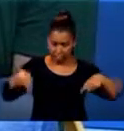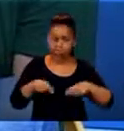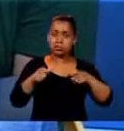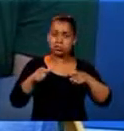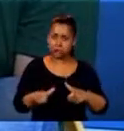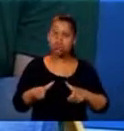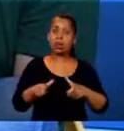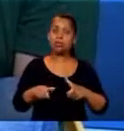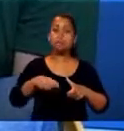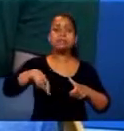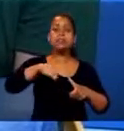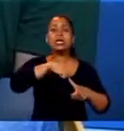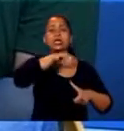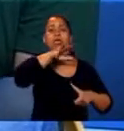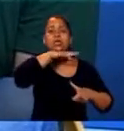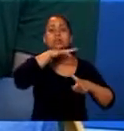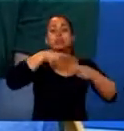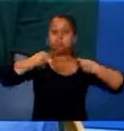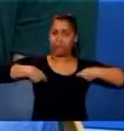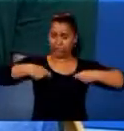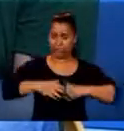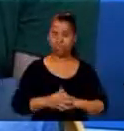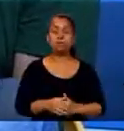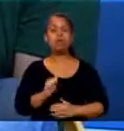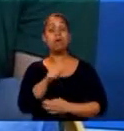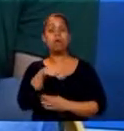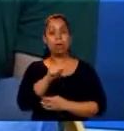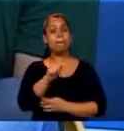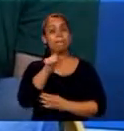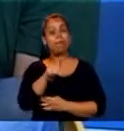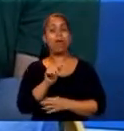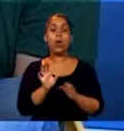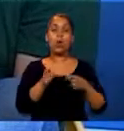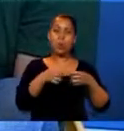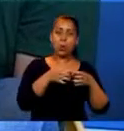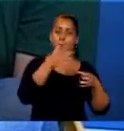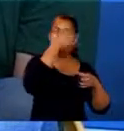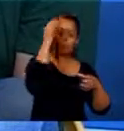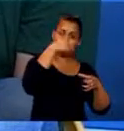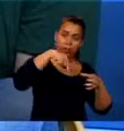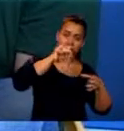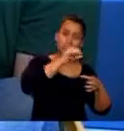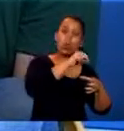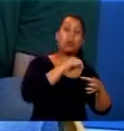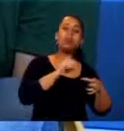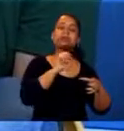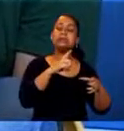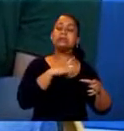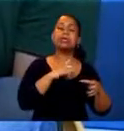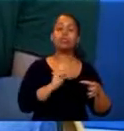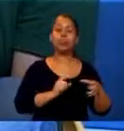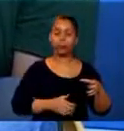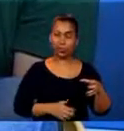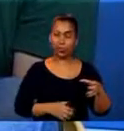animais precisam. Então, a AMA é isso, é um grupo de pessoas que tem aí